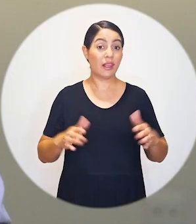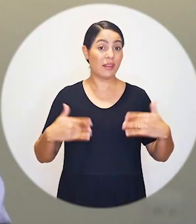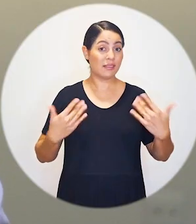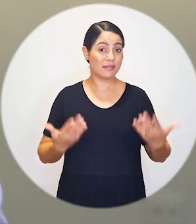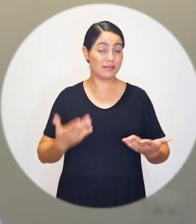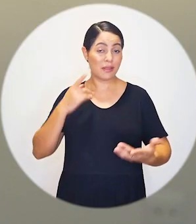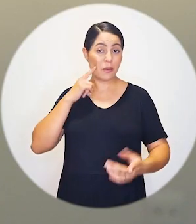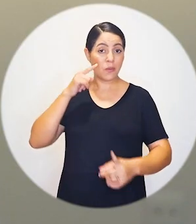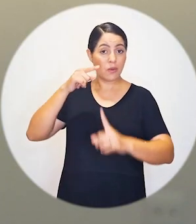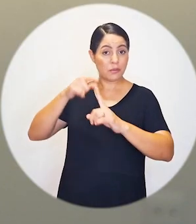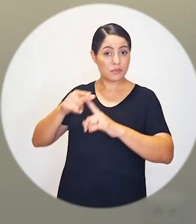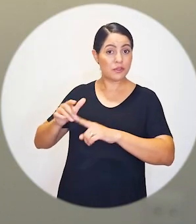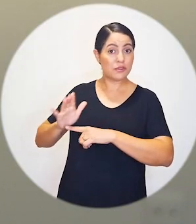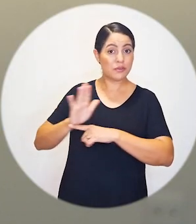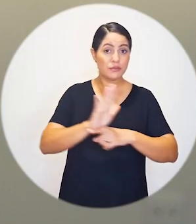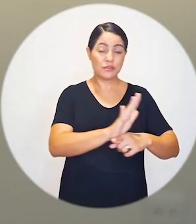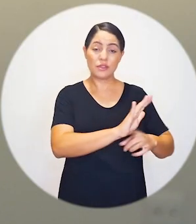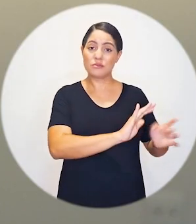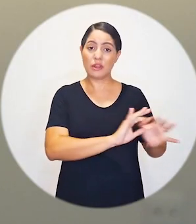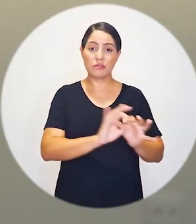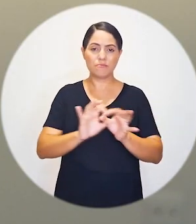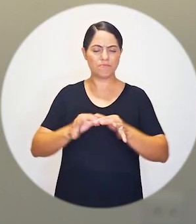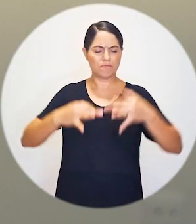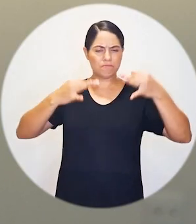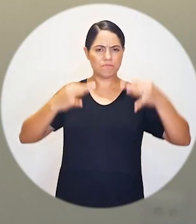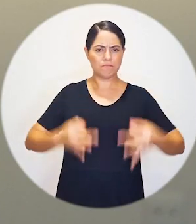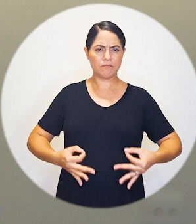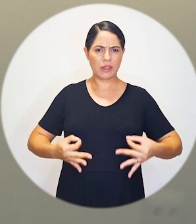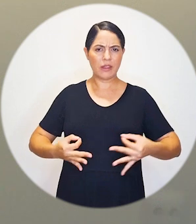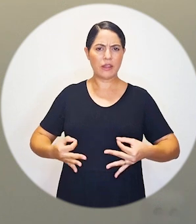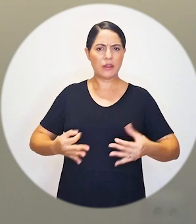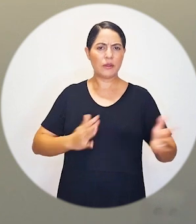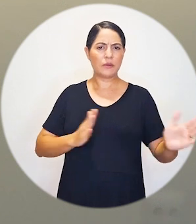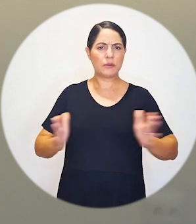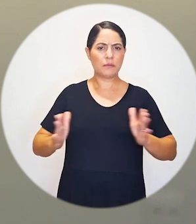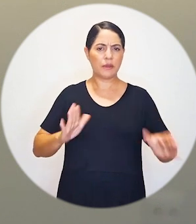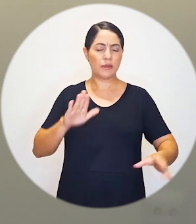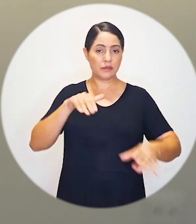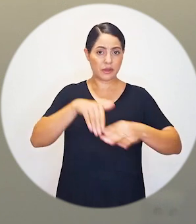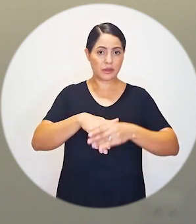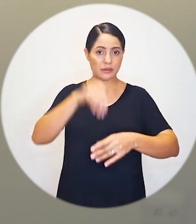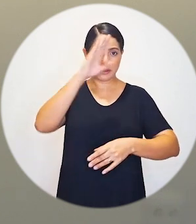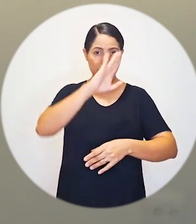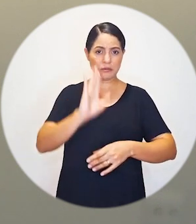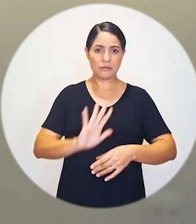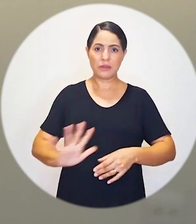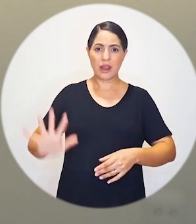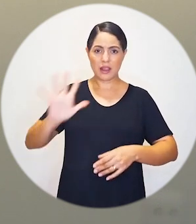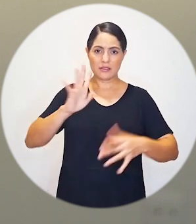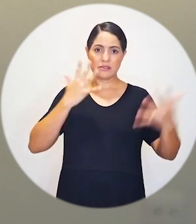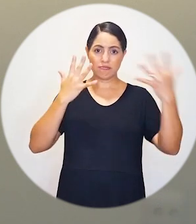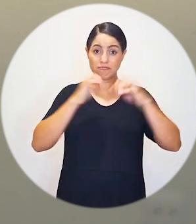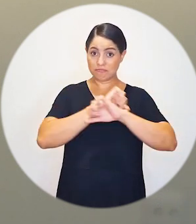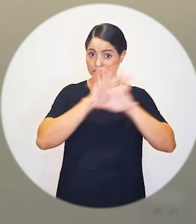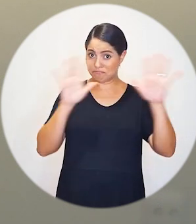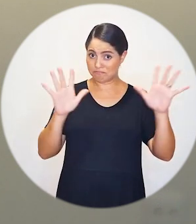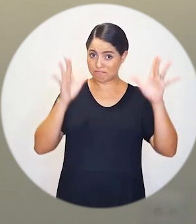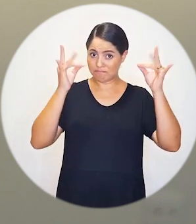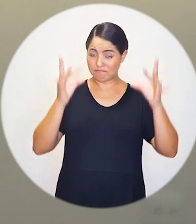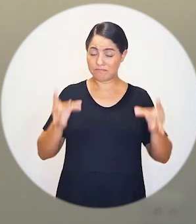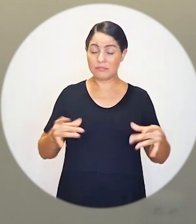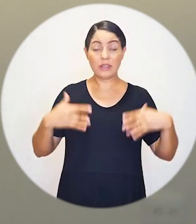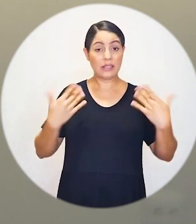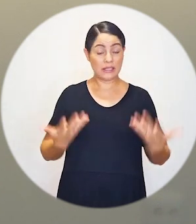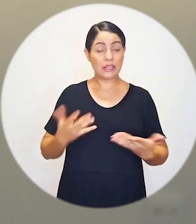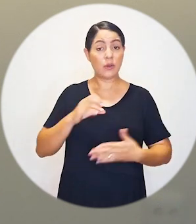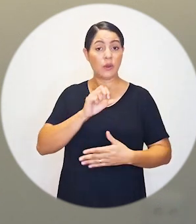Com o objetivo de contribuir para a lisura e a transparência no processo eleitoral brasileiro, a OAB Nacional instituiu o